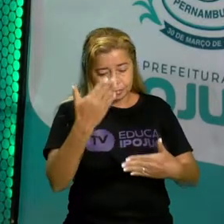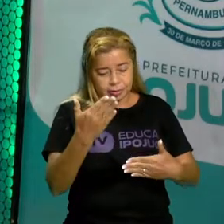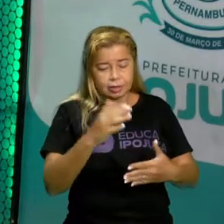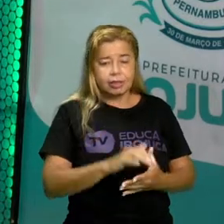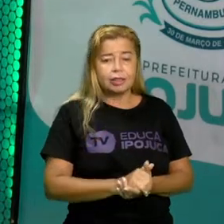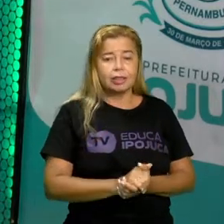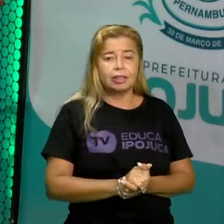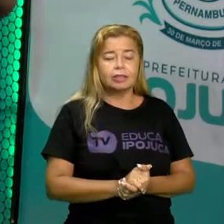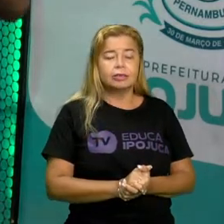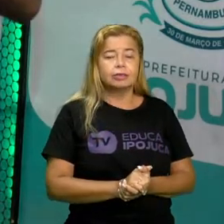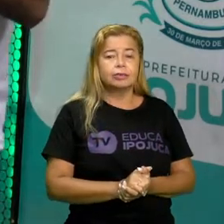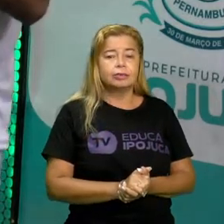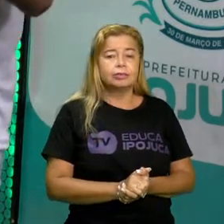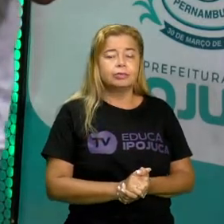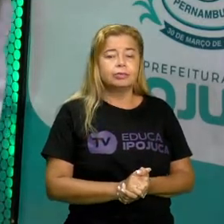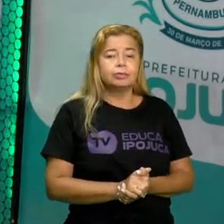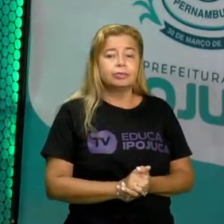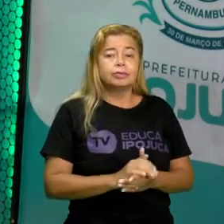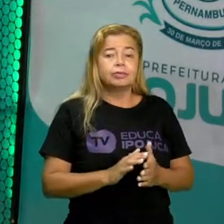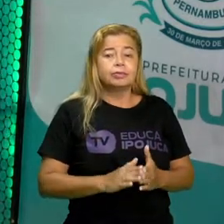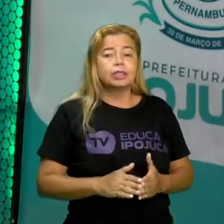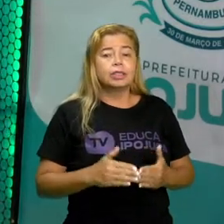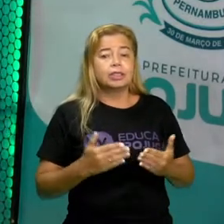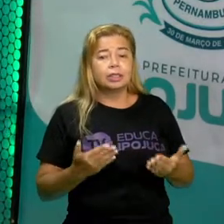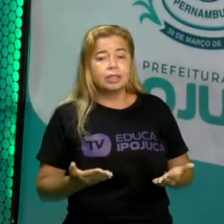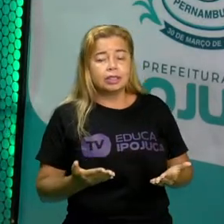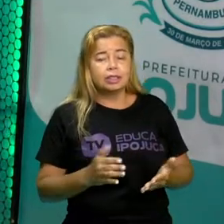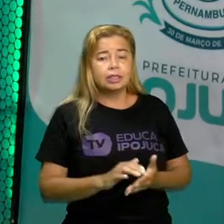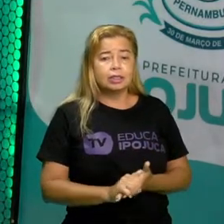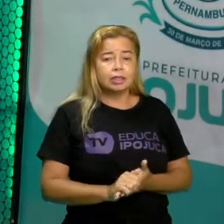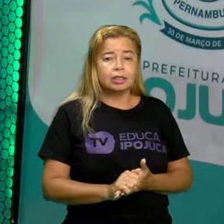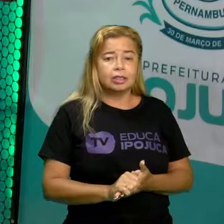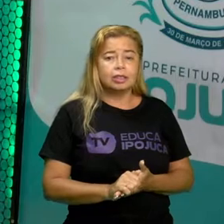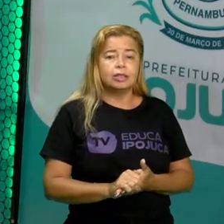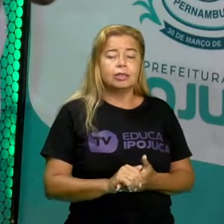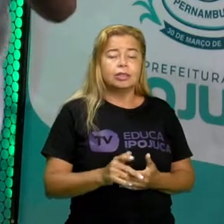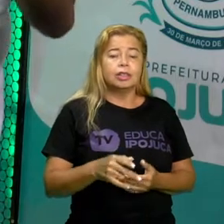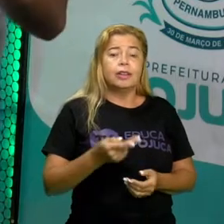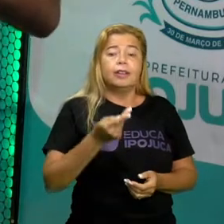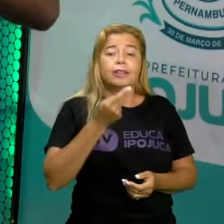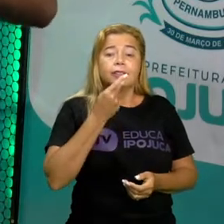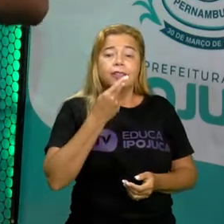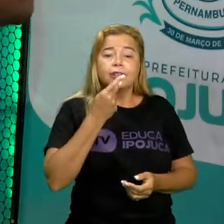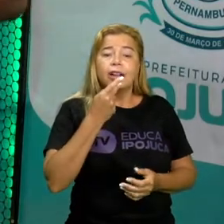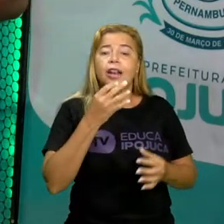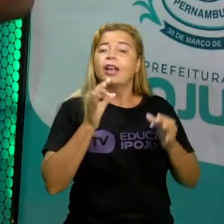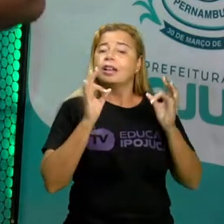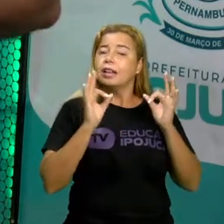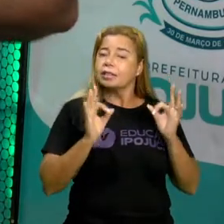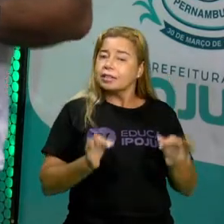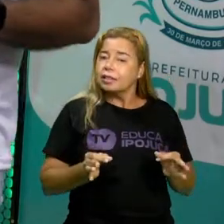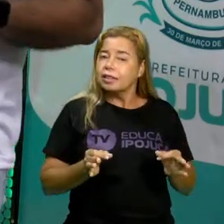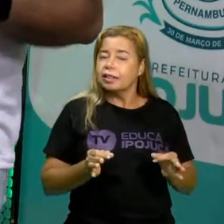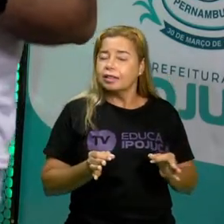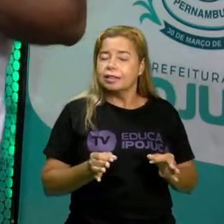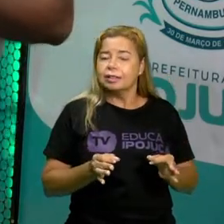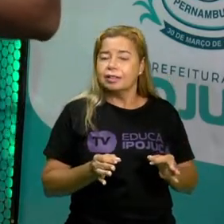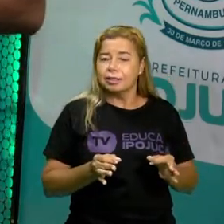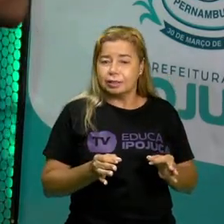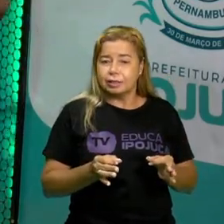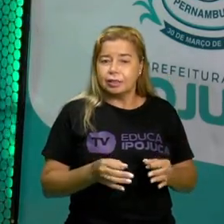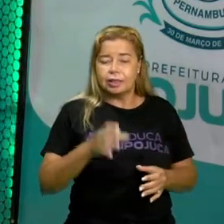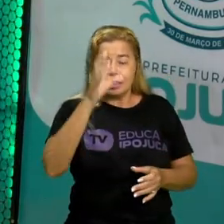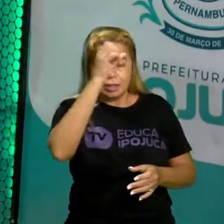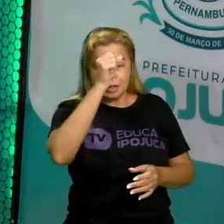inglês. Thank you. Você não pode mais falar nem thank you, nem thank you, de maneira alguma. Depois dessa aula com o professor Leandro, você